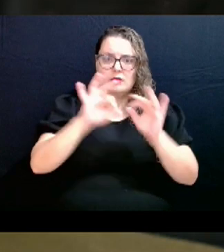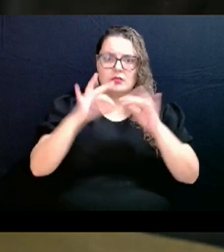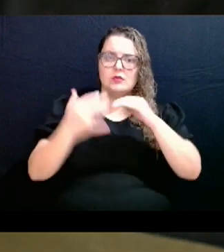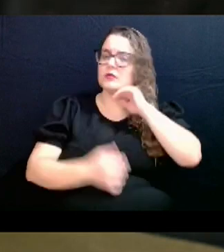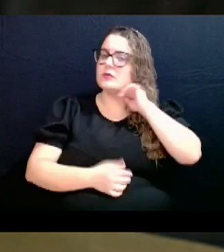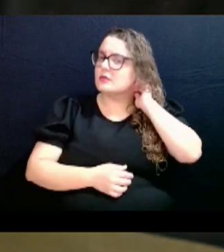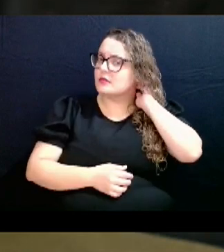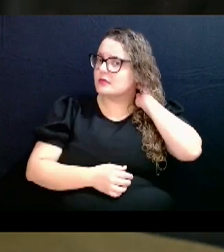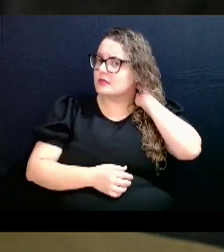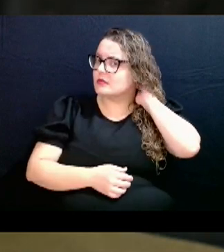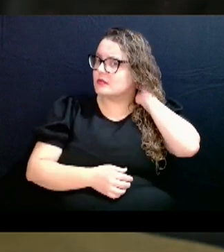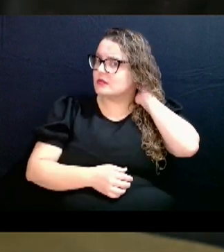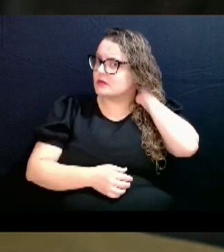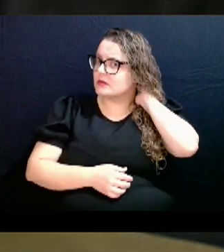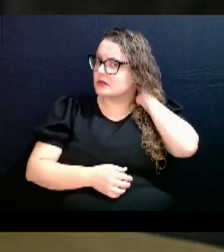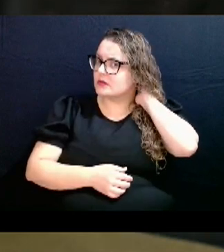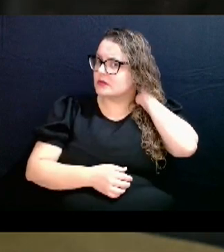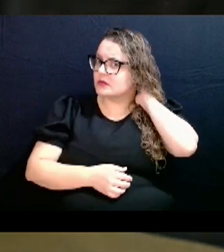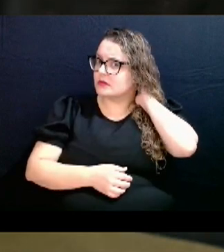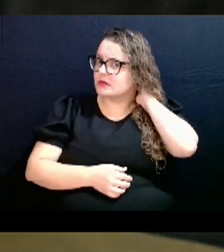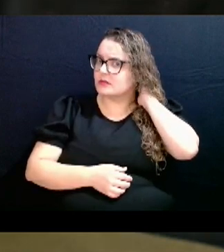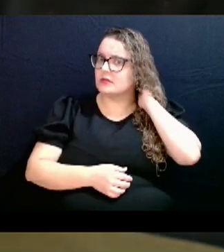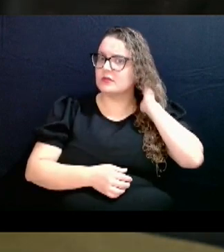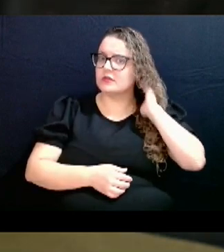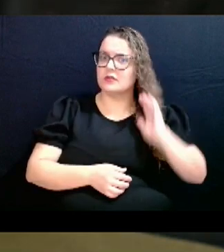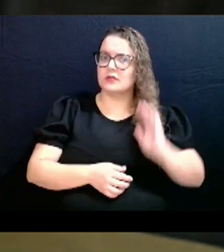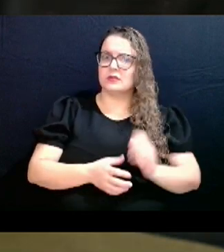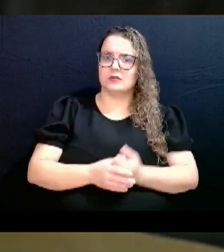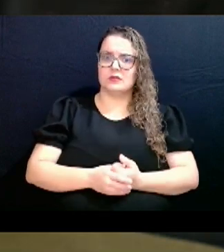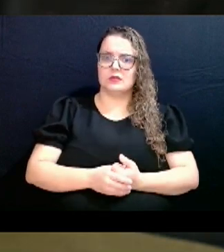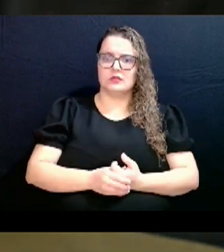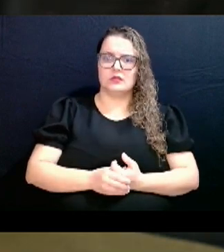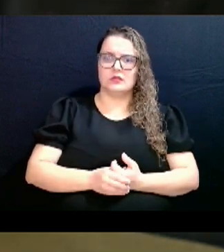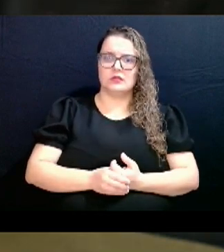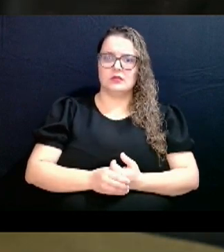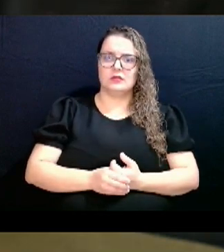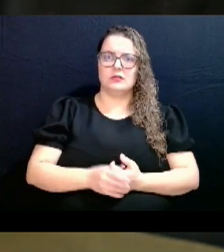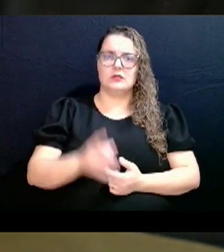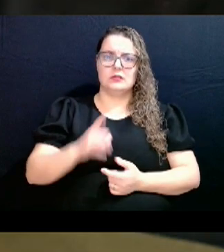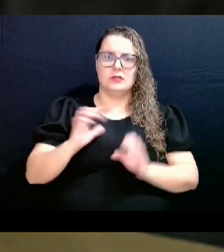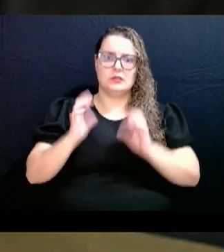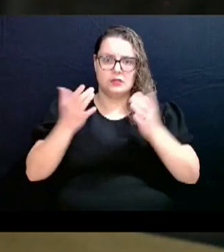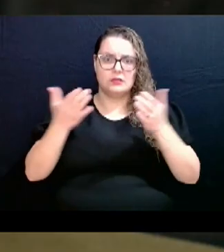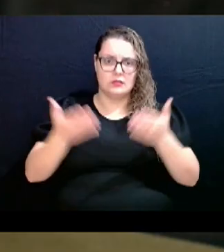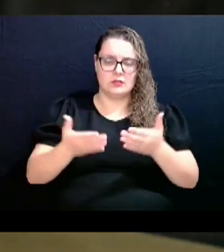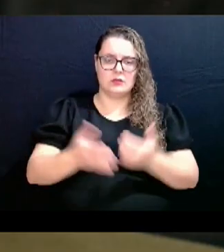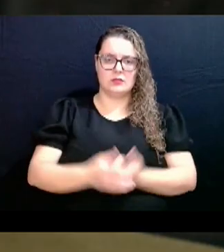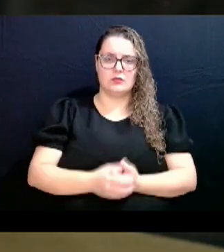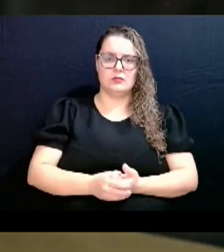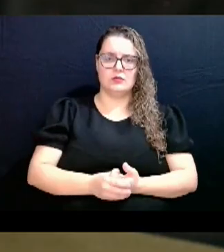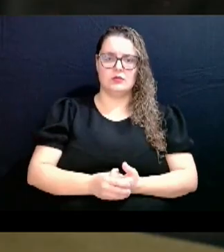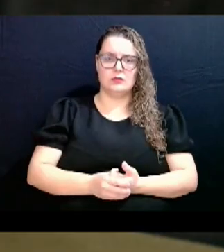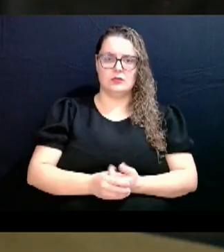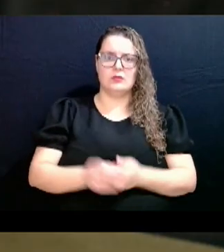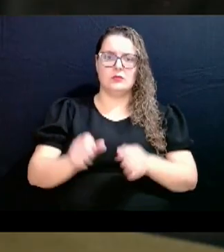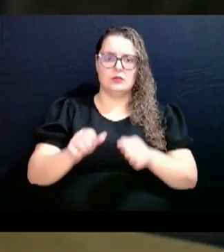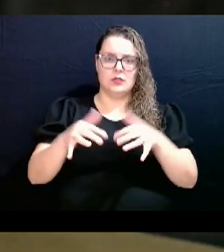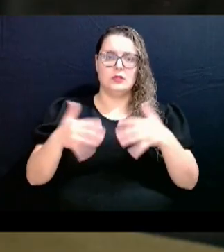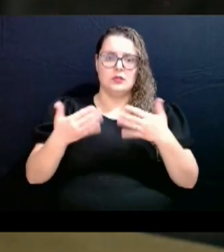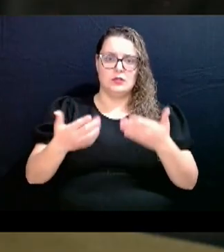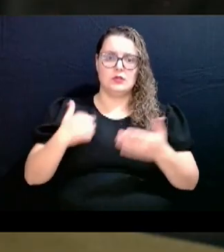gente. A produção está me avisando aqui que a gente tem evento na casa hoje, né? no plenário, então a gente precisa